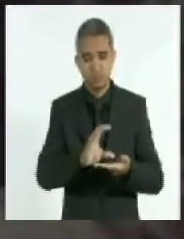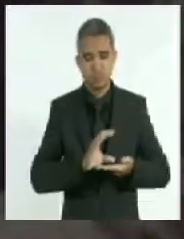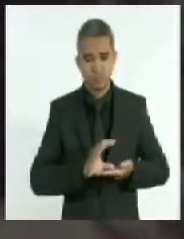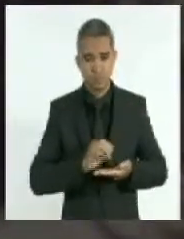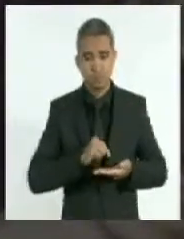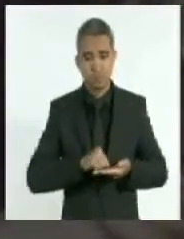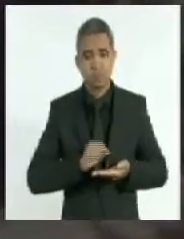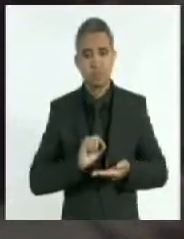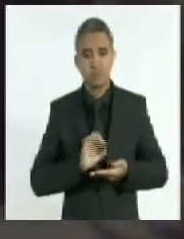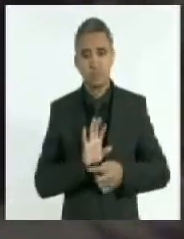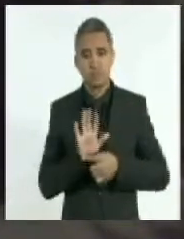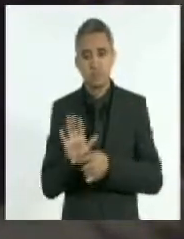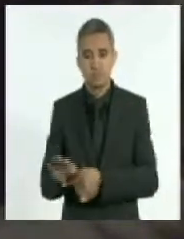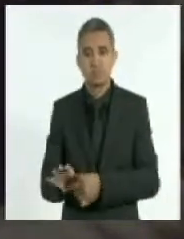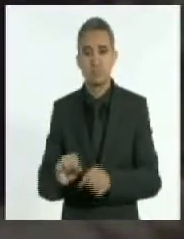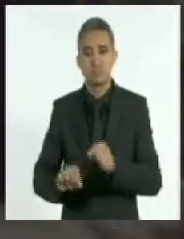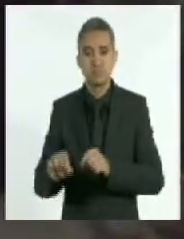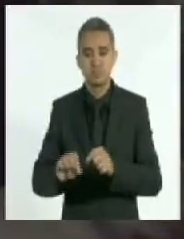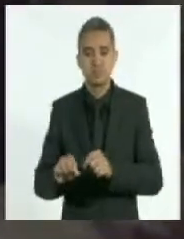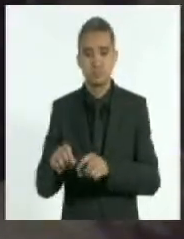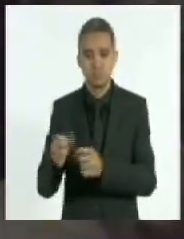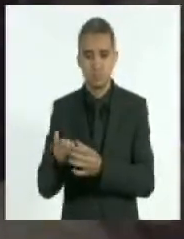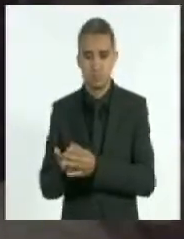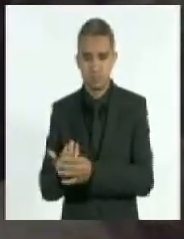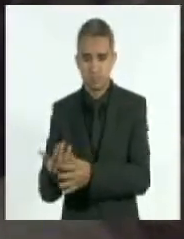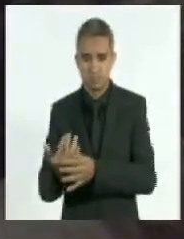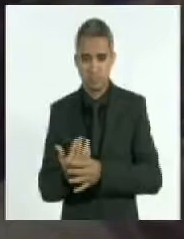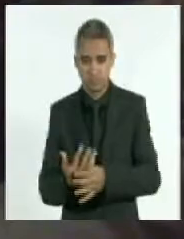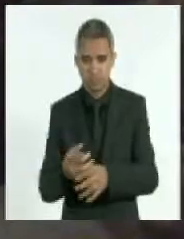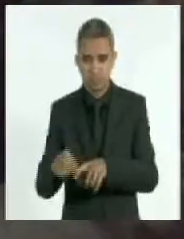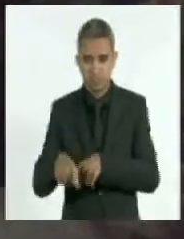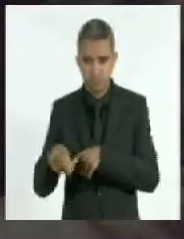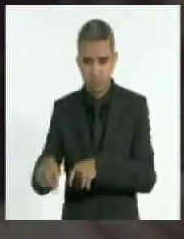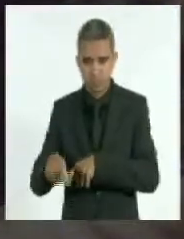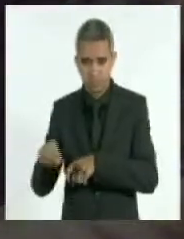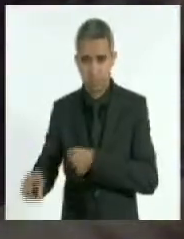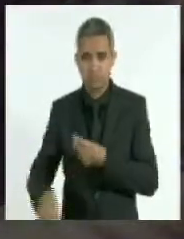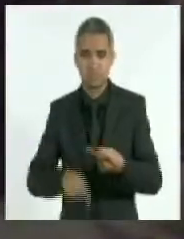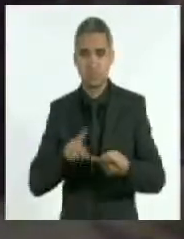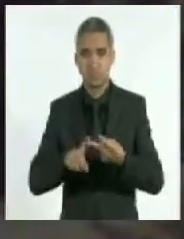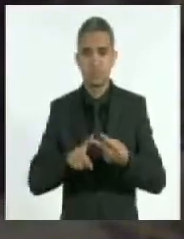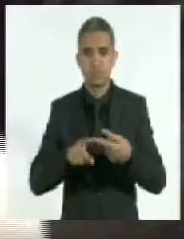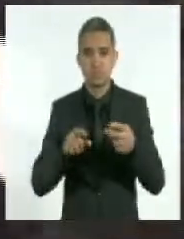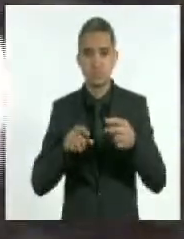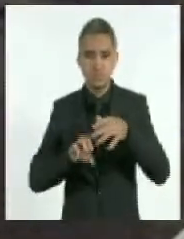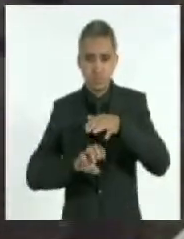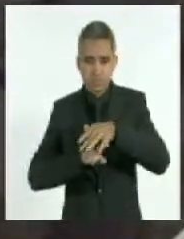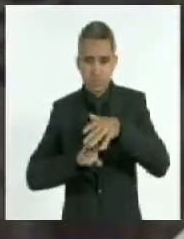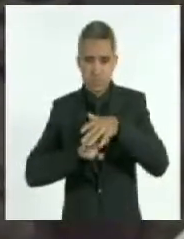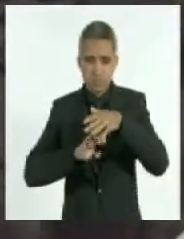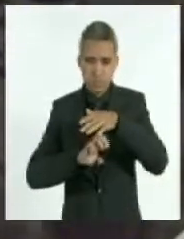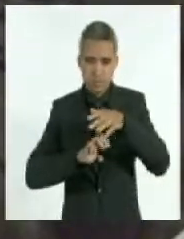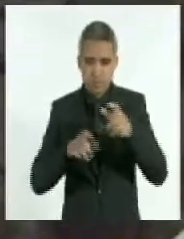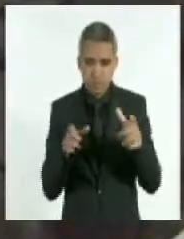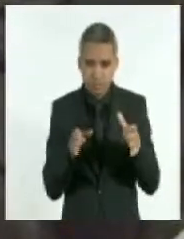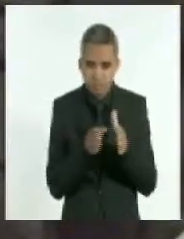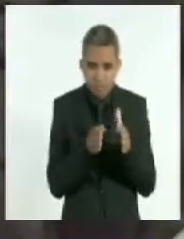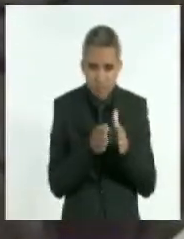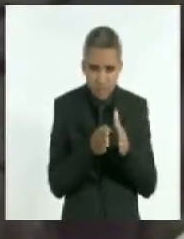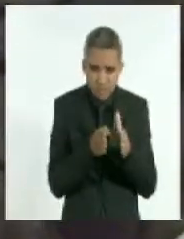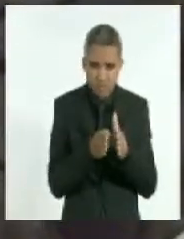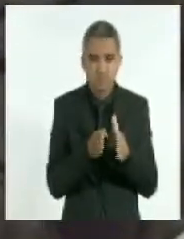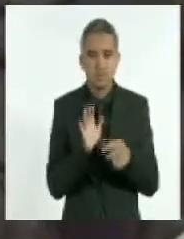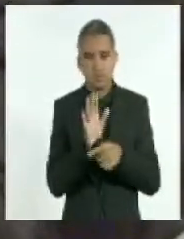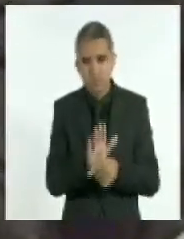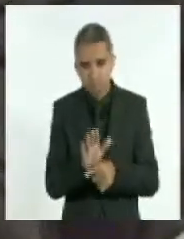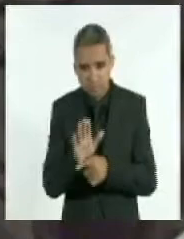no fortalecimento das cadeias produtivas, no fortalecimento do empreendedorismo no nosso Estado e também na capacitação técnica e na educação do